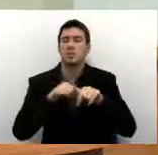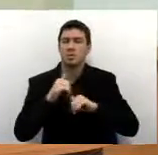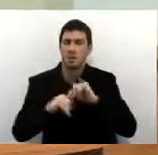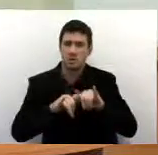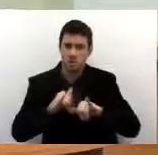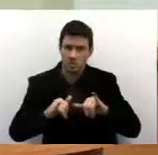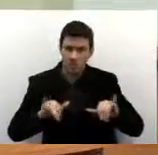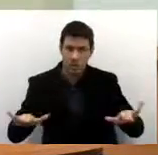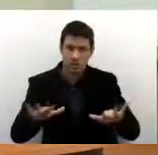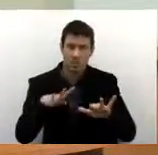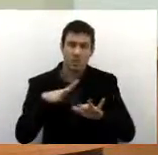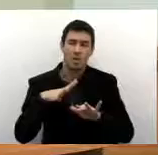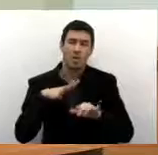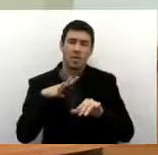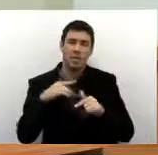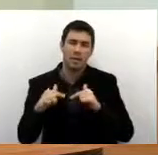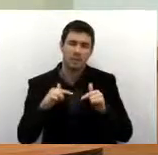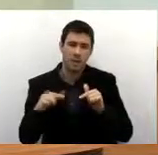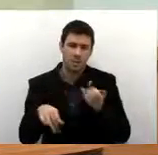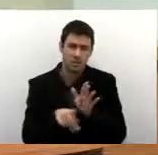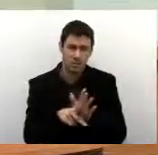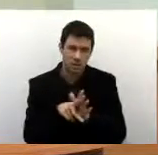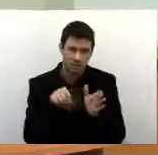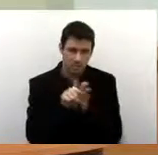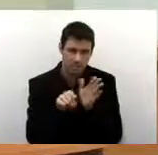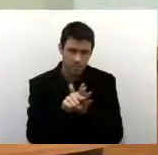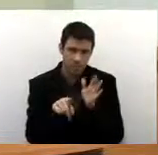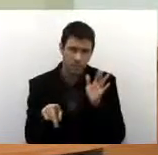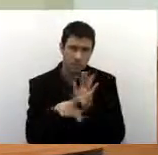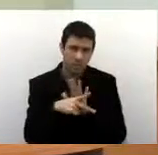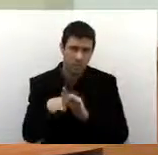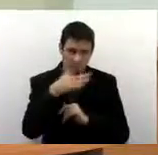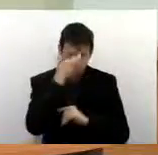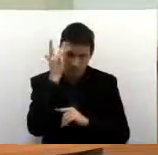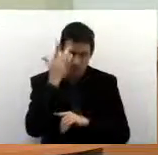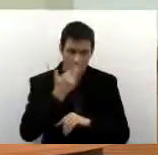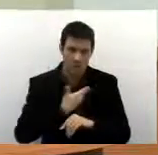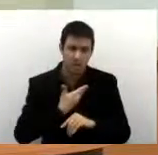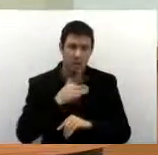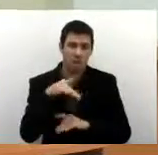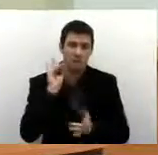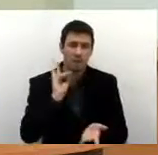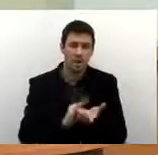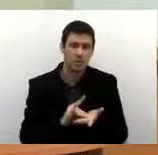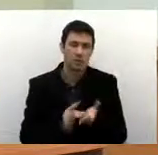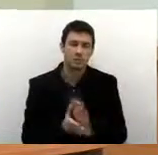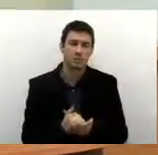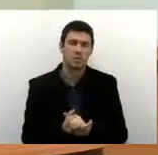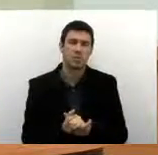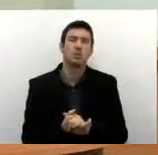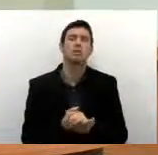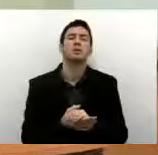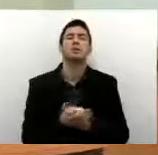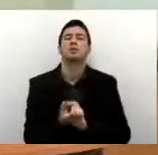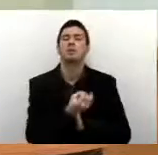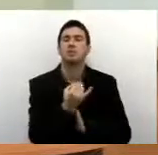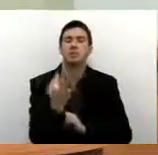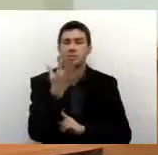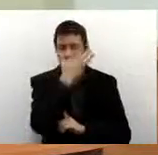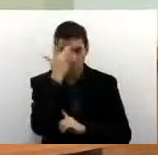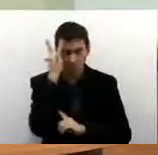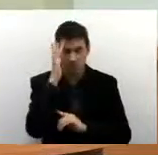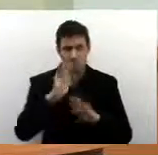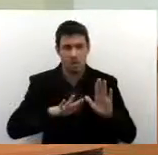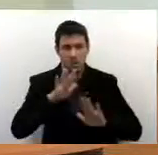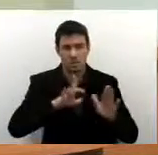o trabalho. Eu vejo os questionamentos da tribuna por parte dos colegas vereadores, que é fato. Muitas vezes dá morosidade, e